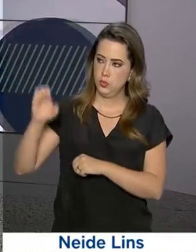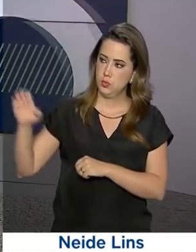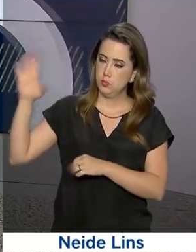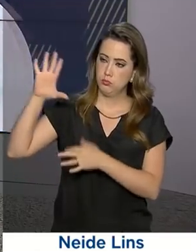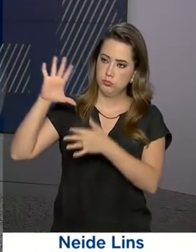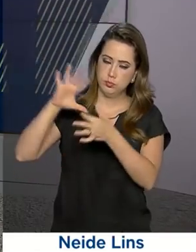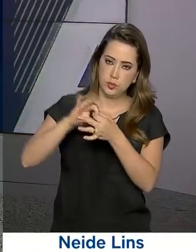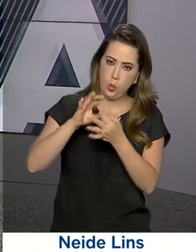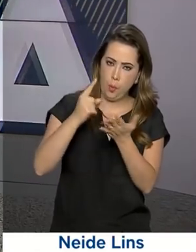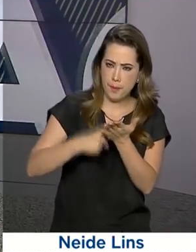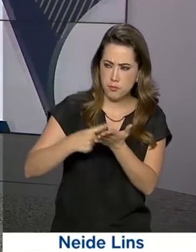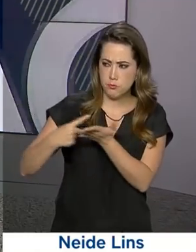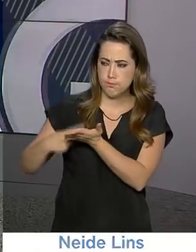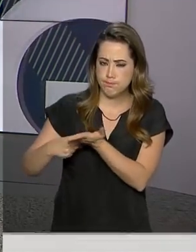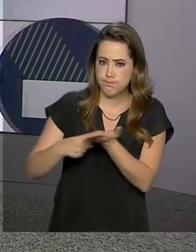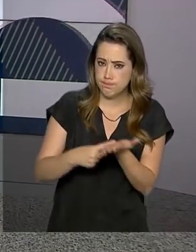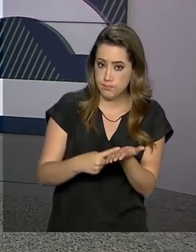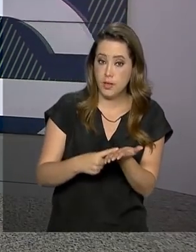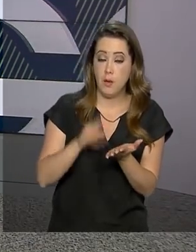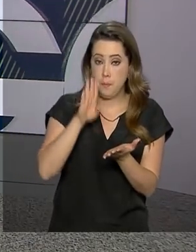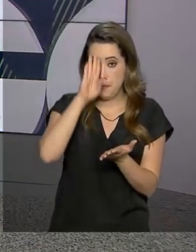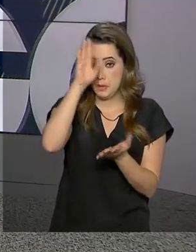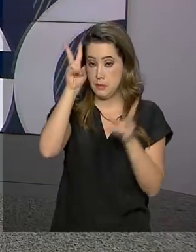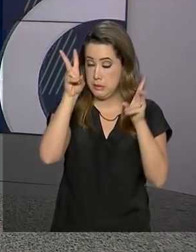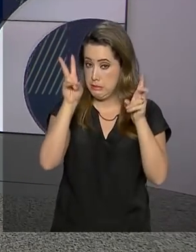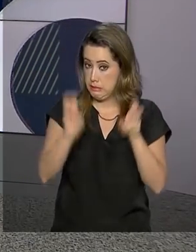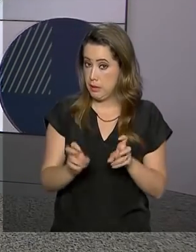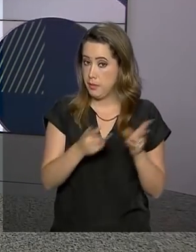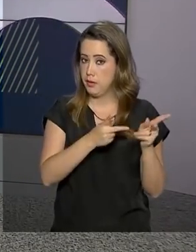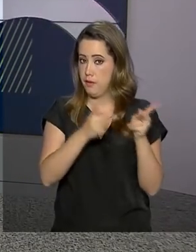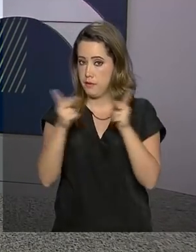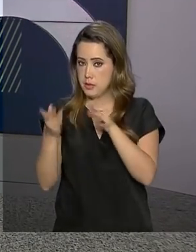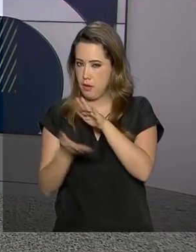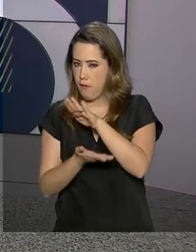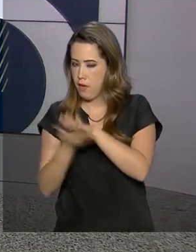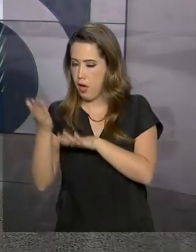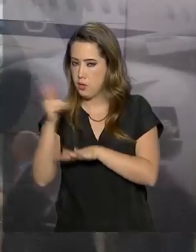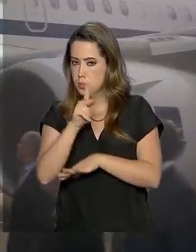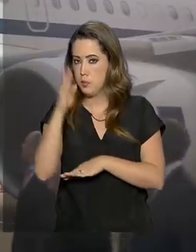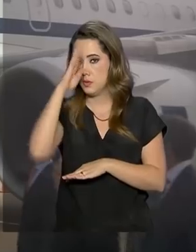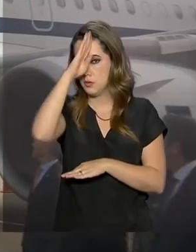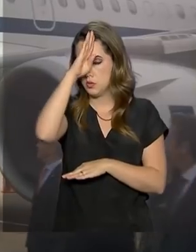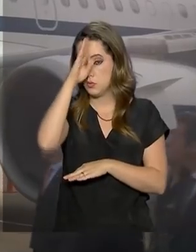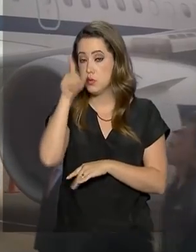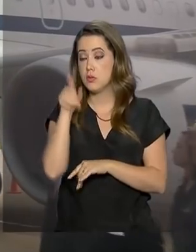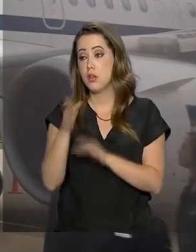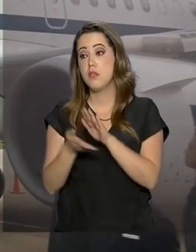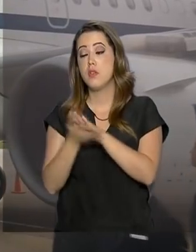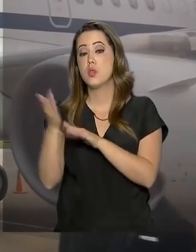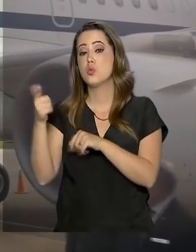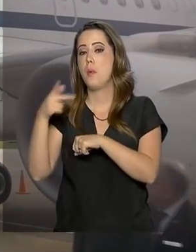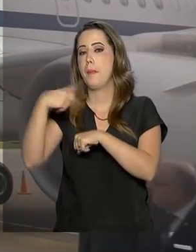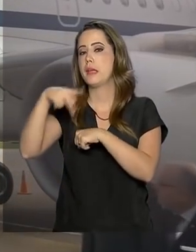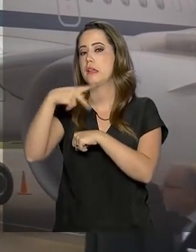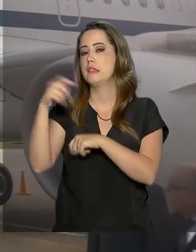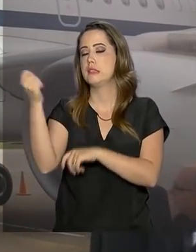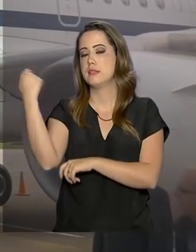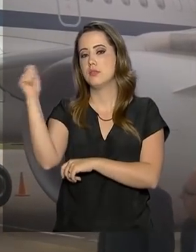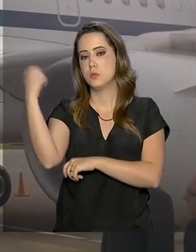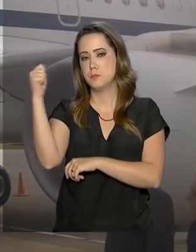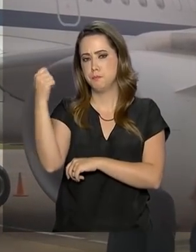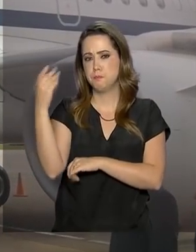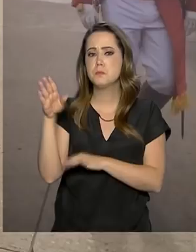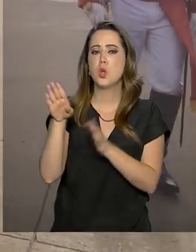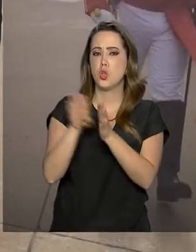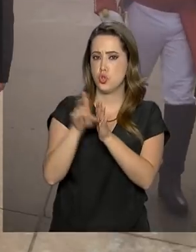sendo um dos principais assuntos da visita do presidente Jair Bolsonaro à Argentina. O presidente desembarcou em Buenos Aires no início da